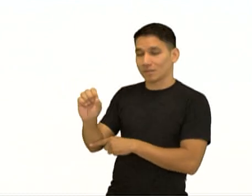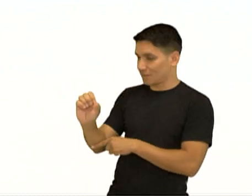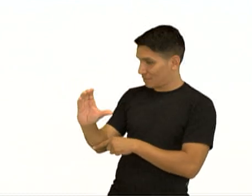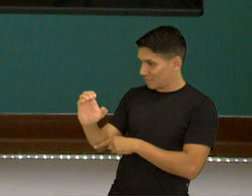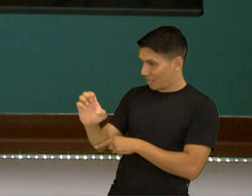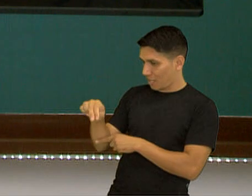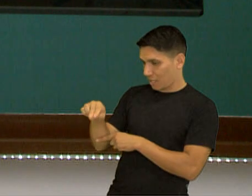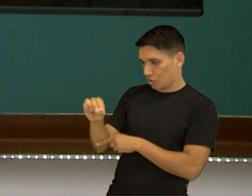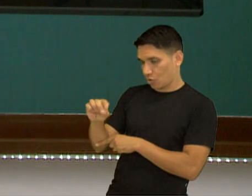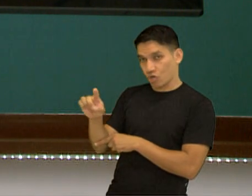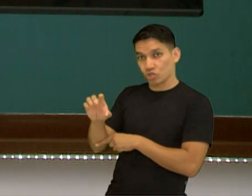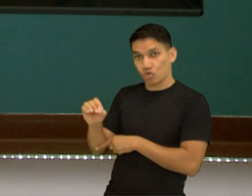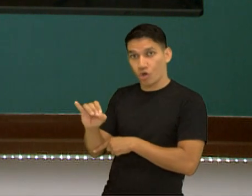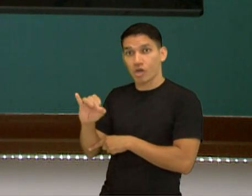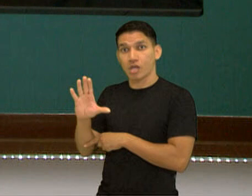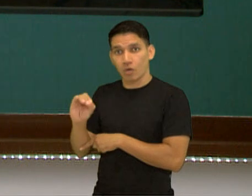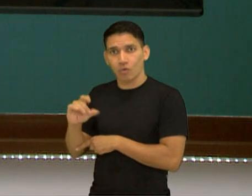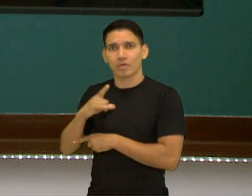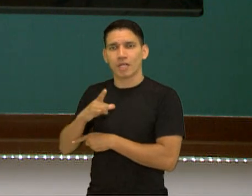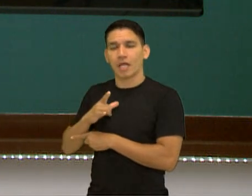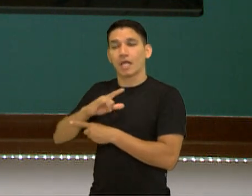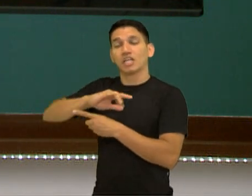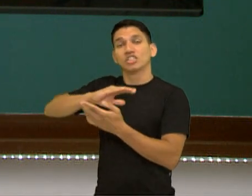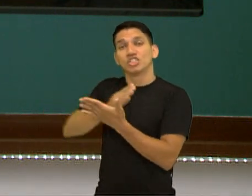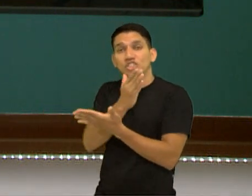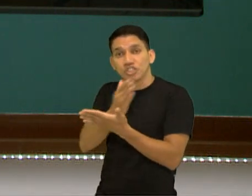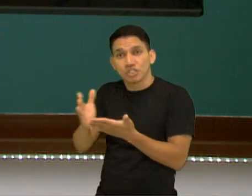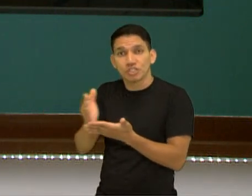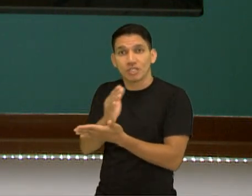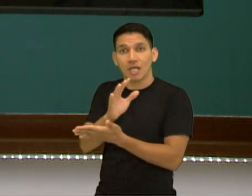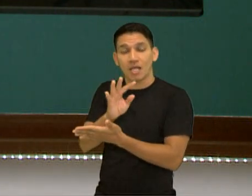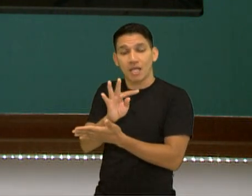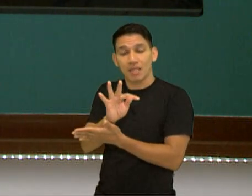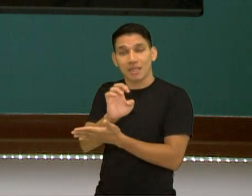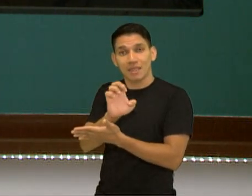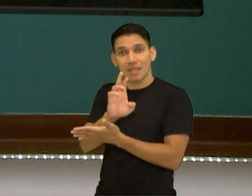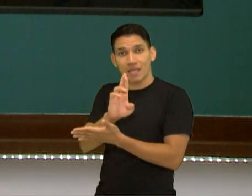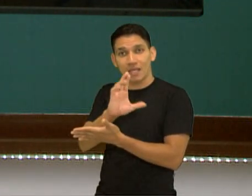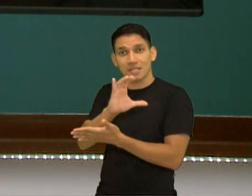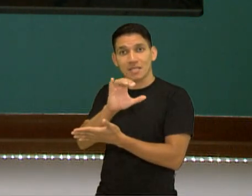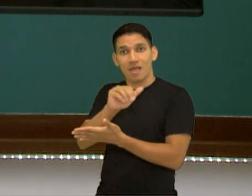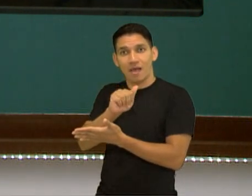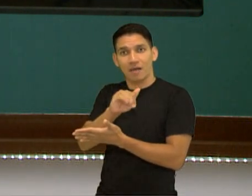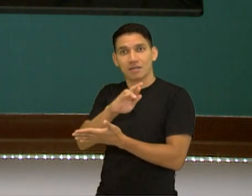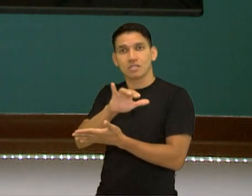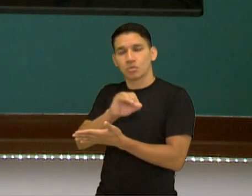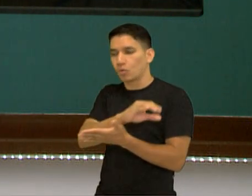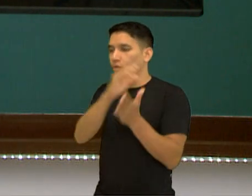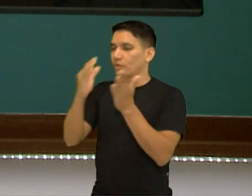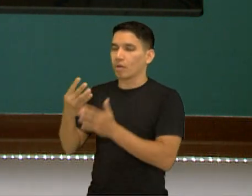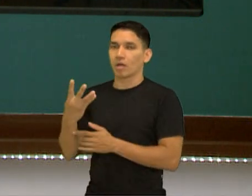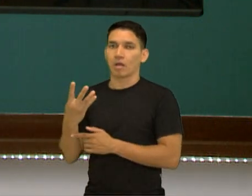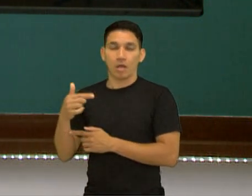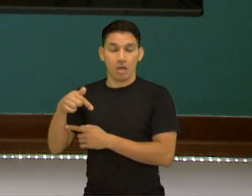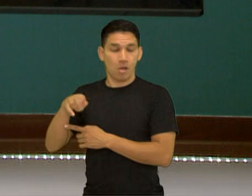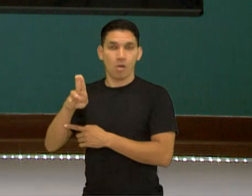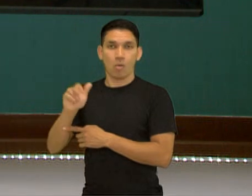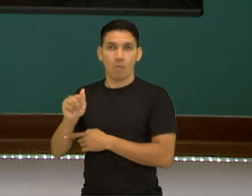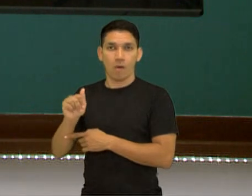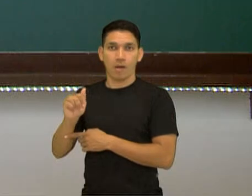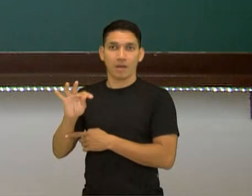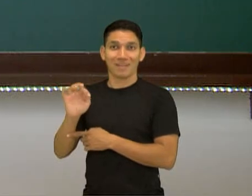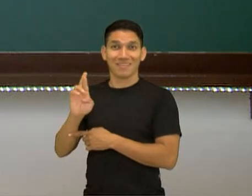períodos terciário e quaternário, aonde no período quaternário é onde nós temos o surgimento do ser humano. Então, na